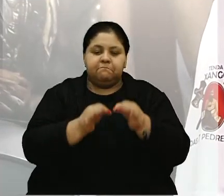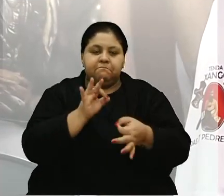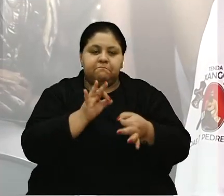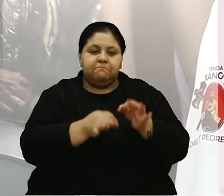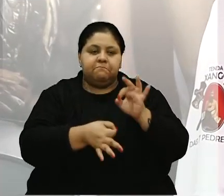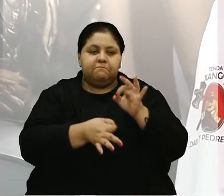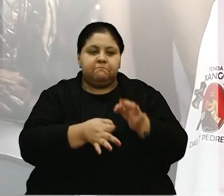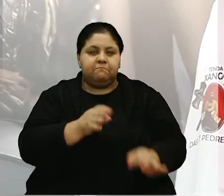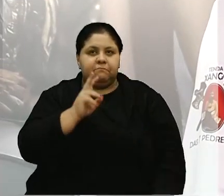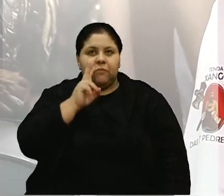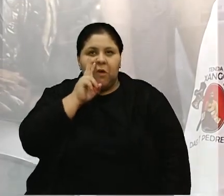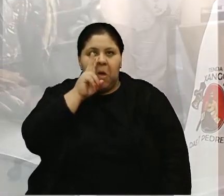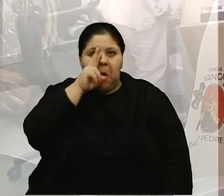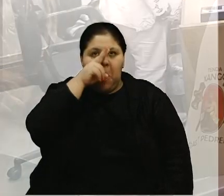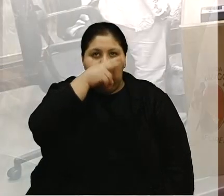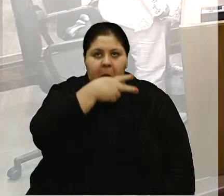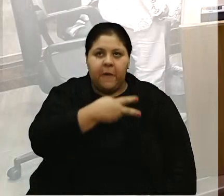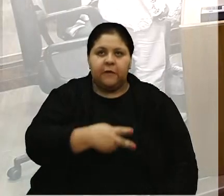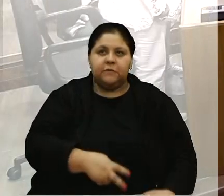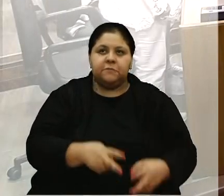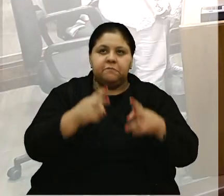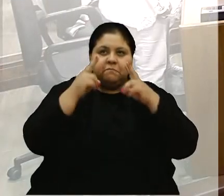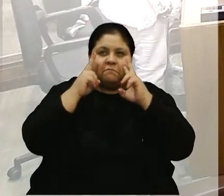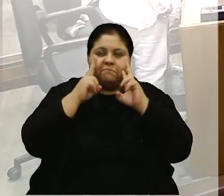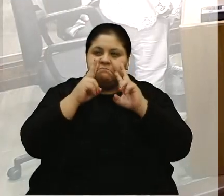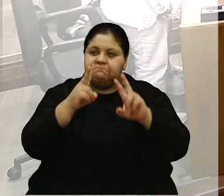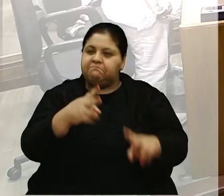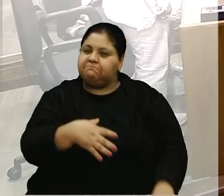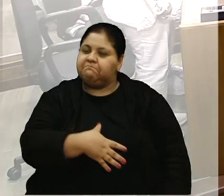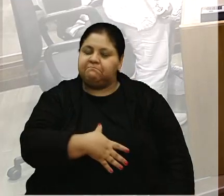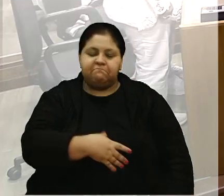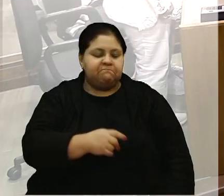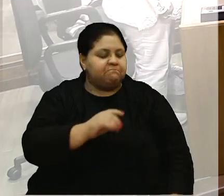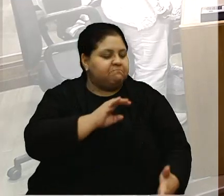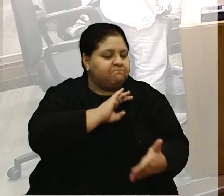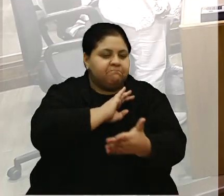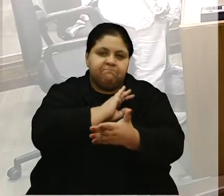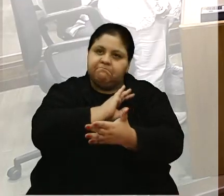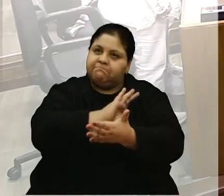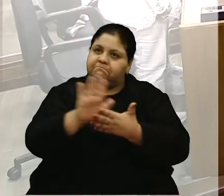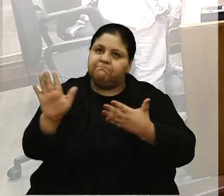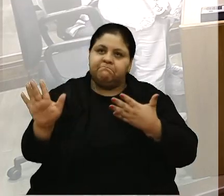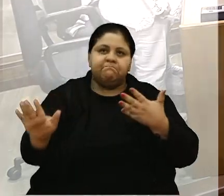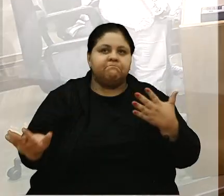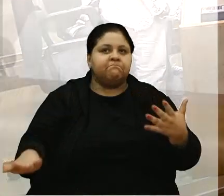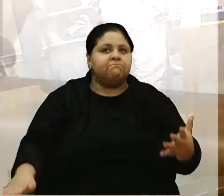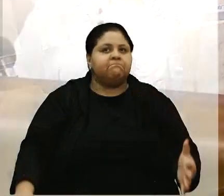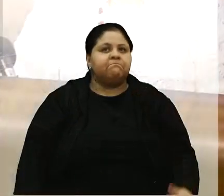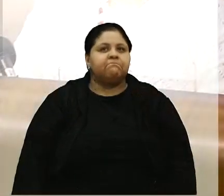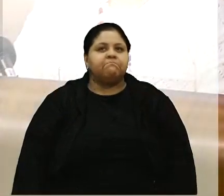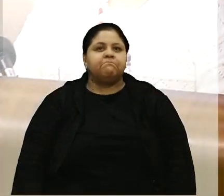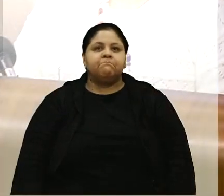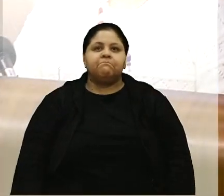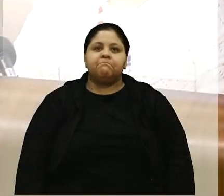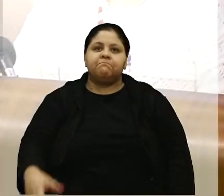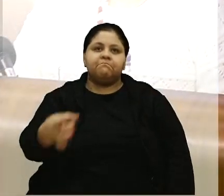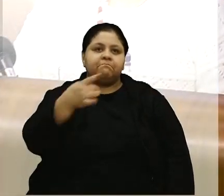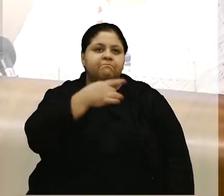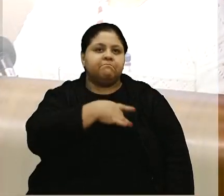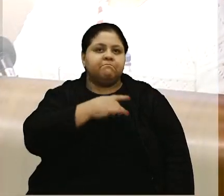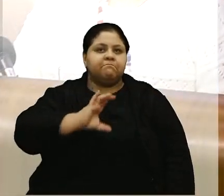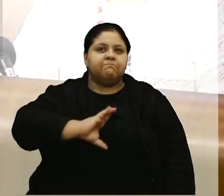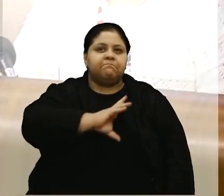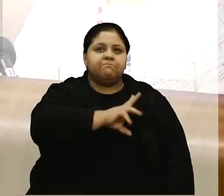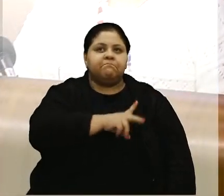da justiça clama forte, verás que o filho teu não foge à luta,